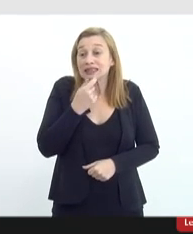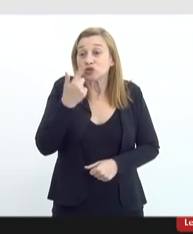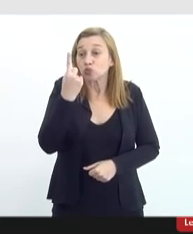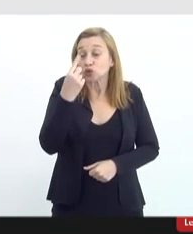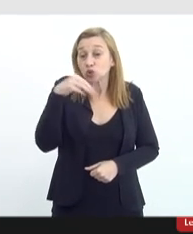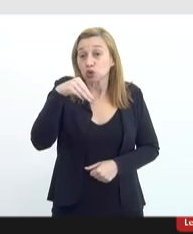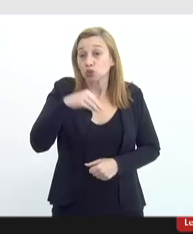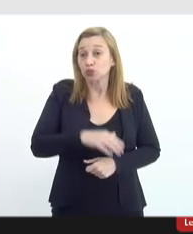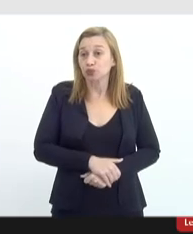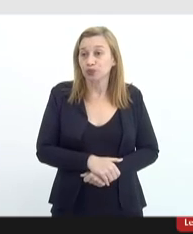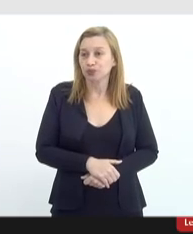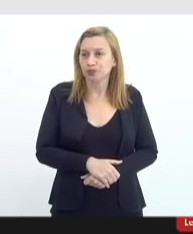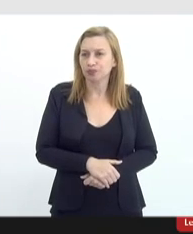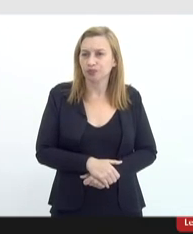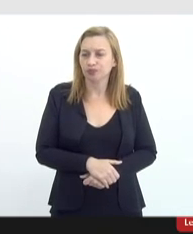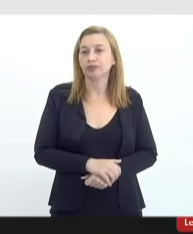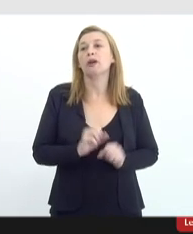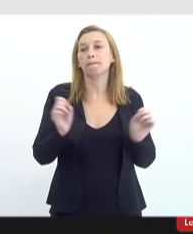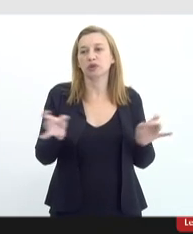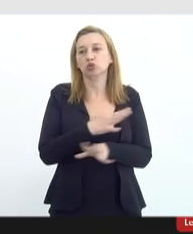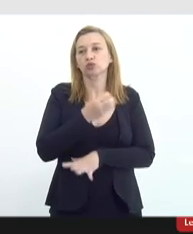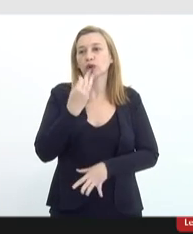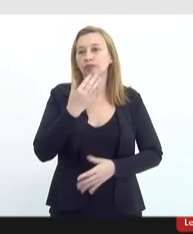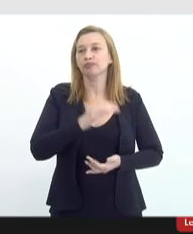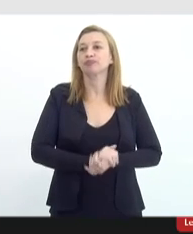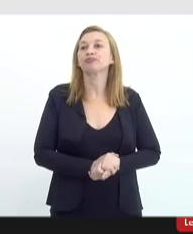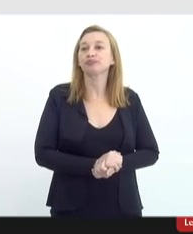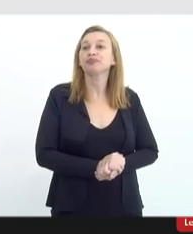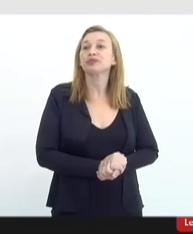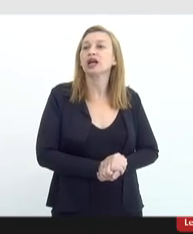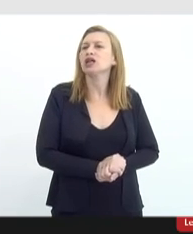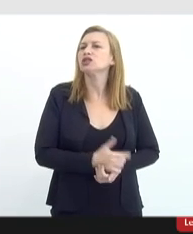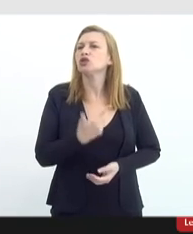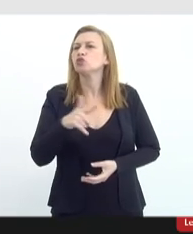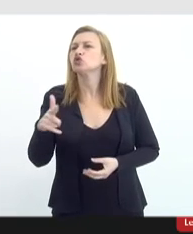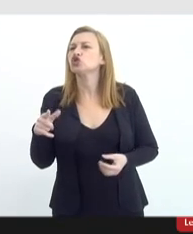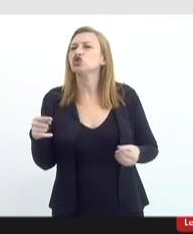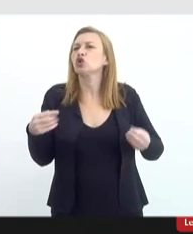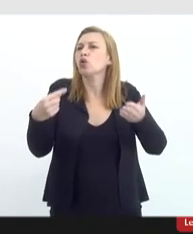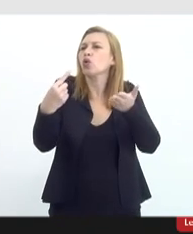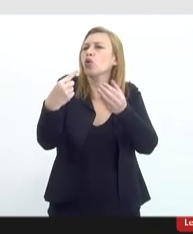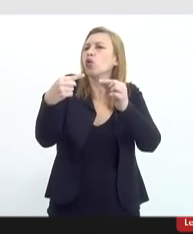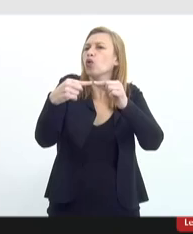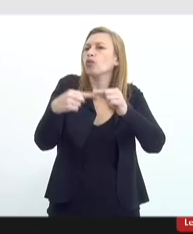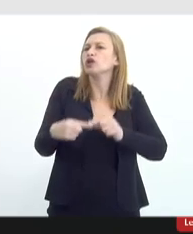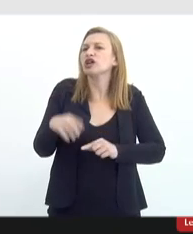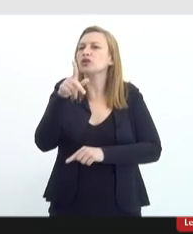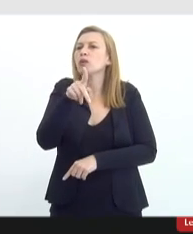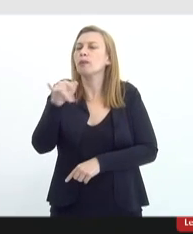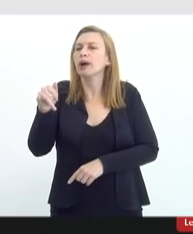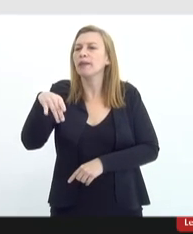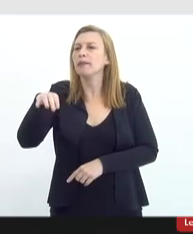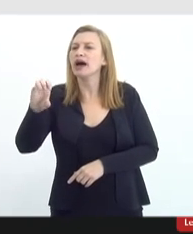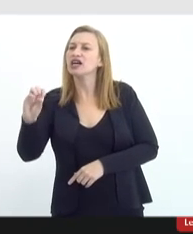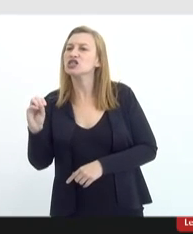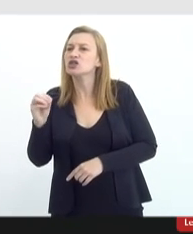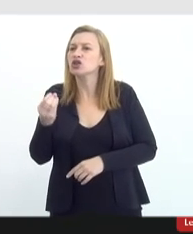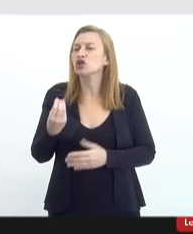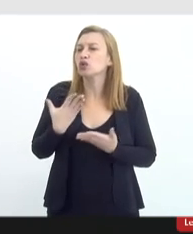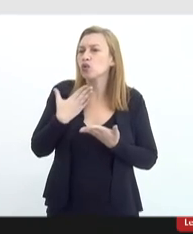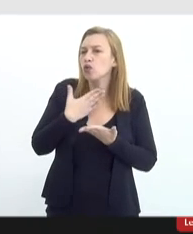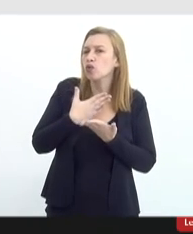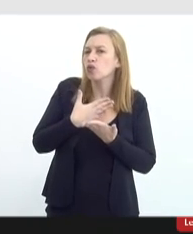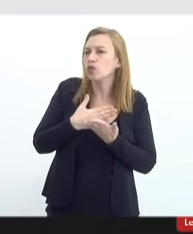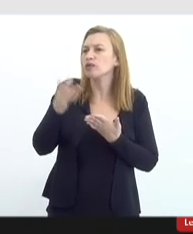minutinho. Pronto, beleza. E aí não tinha combinado com o pai Márcio, né, que começou, digamos assim, uma